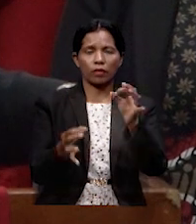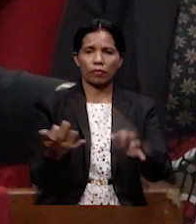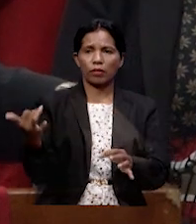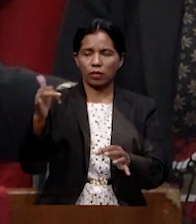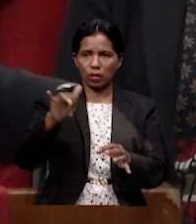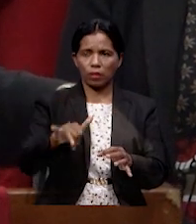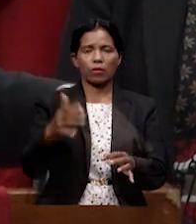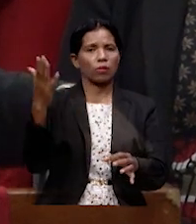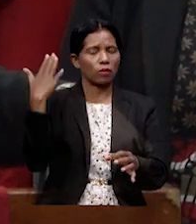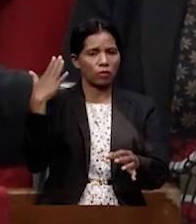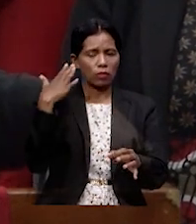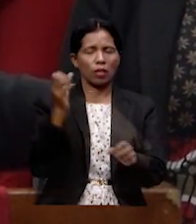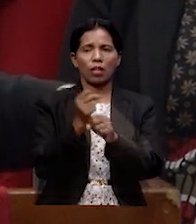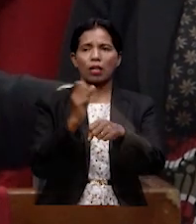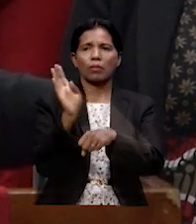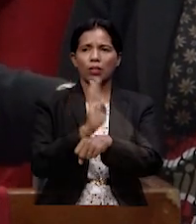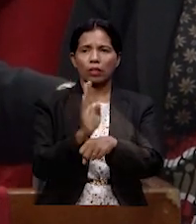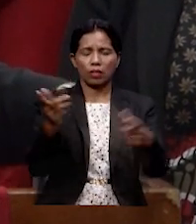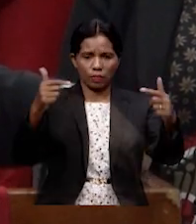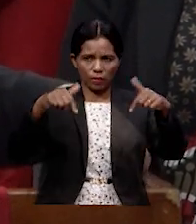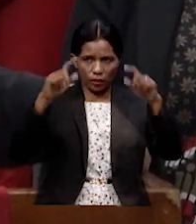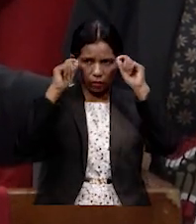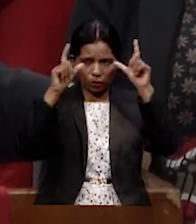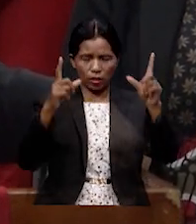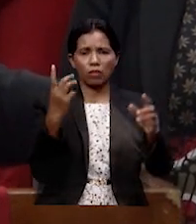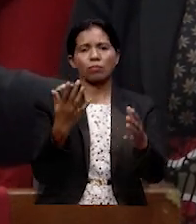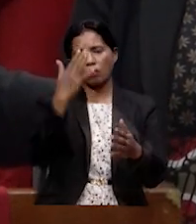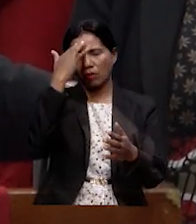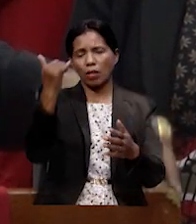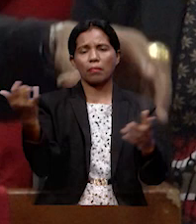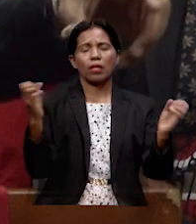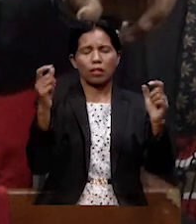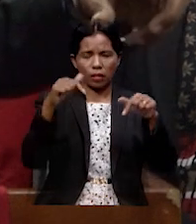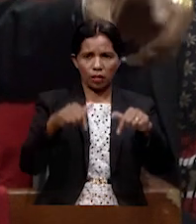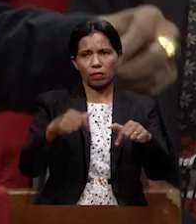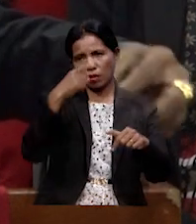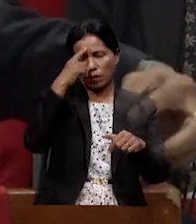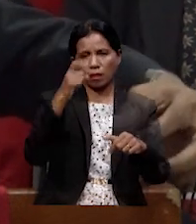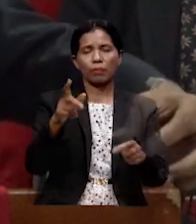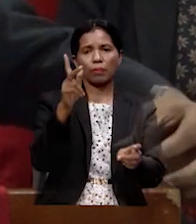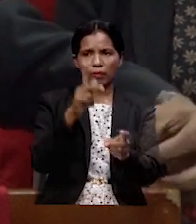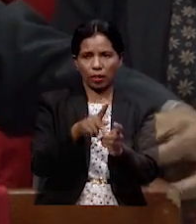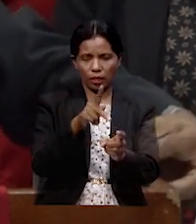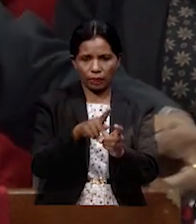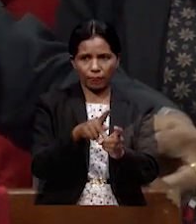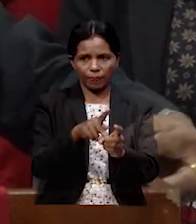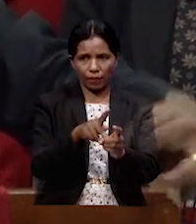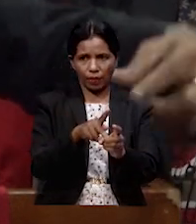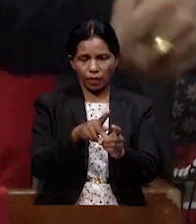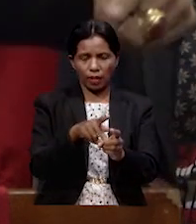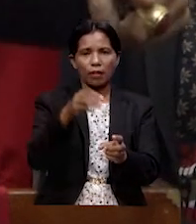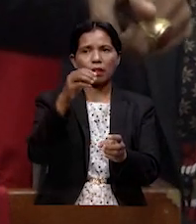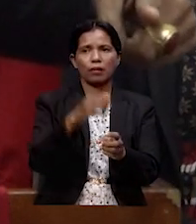ulo. Negosiações, tal de itria mais de Timor, não sei, mas lá tal ansane, tem que tal ida, né? Tamba, mina, né? Balo e